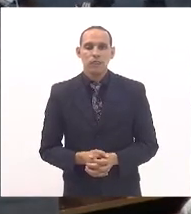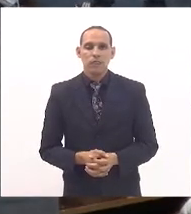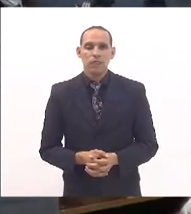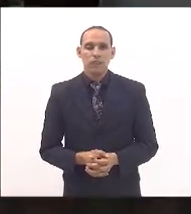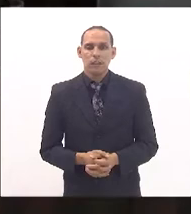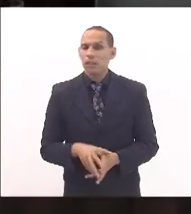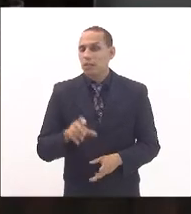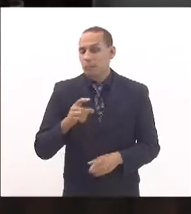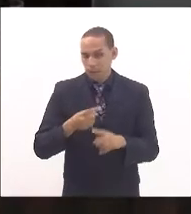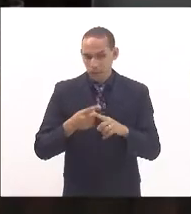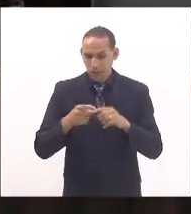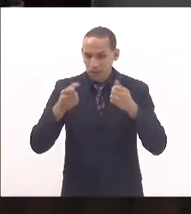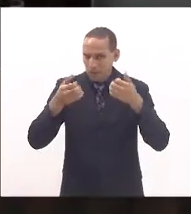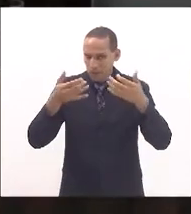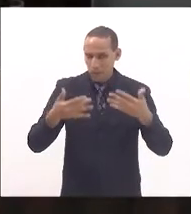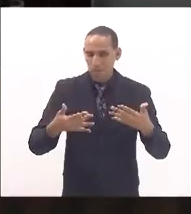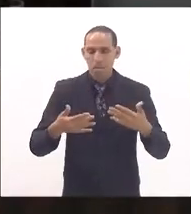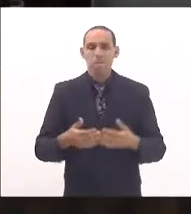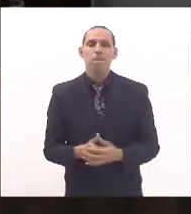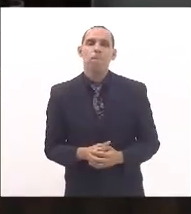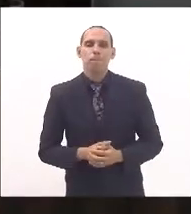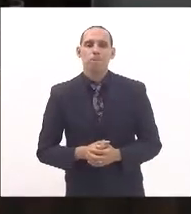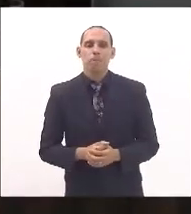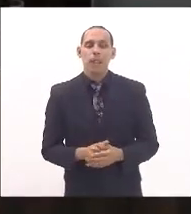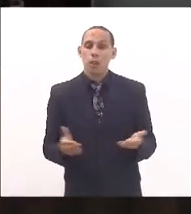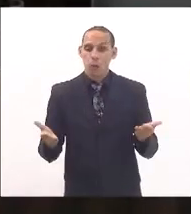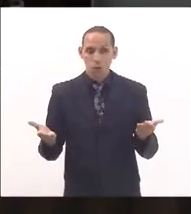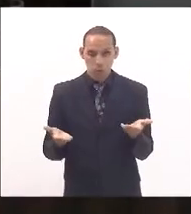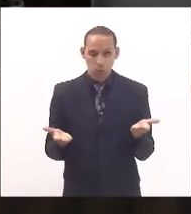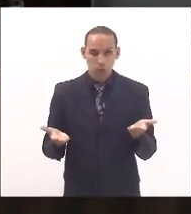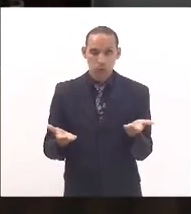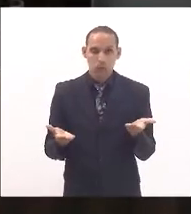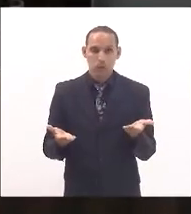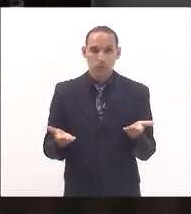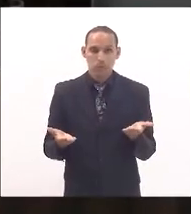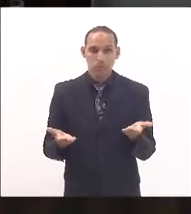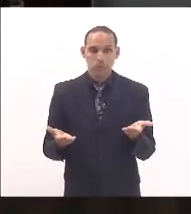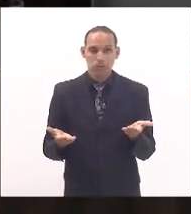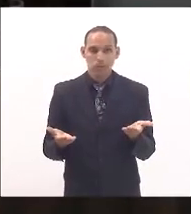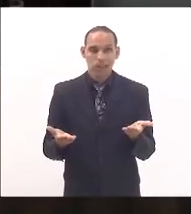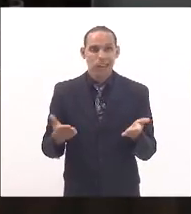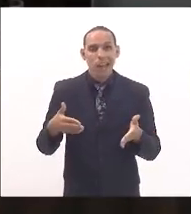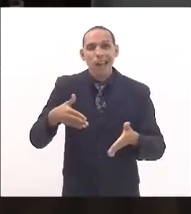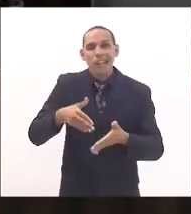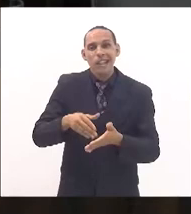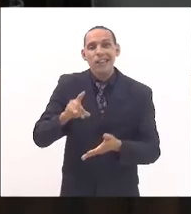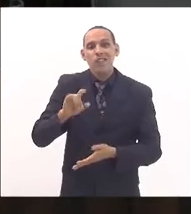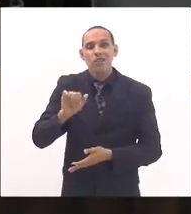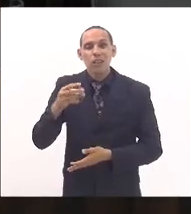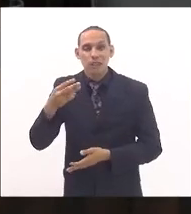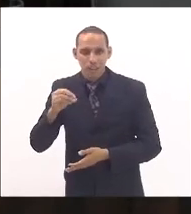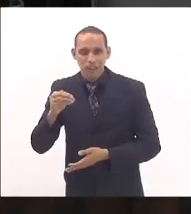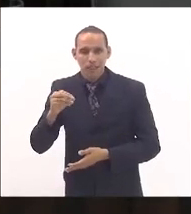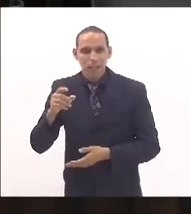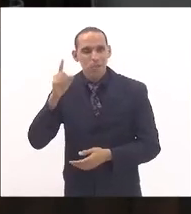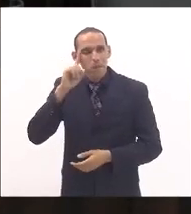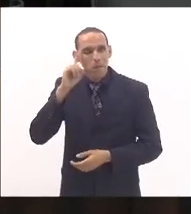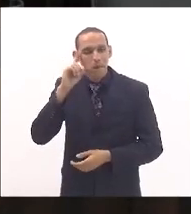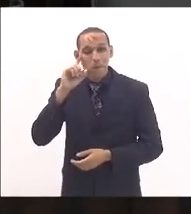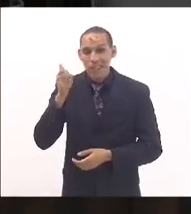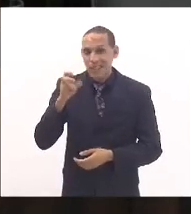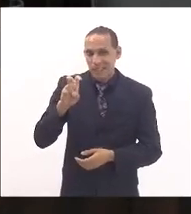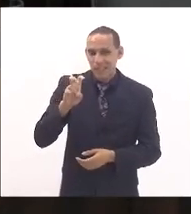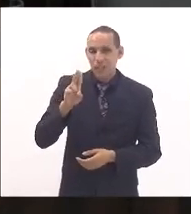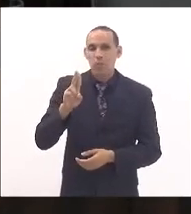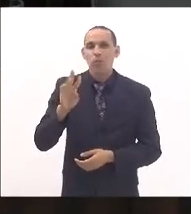É só porque, deixa eu te explicar por quê. Porque hoje, daqui ao dia 30, são 15 dias úteis. Por isso que nós